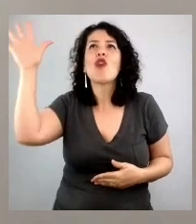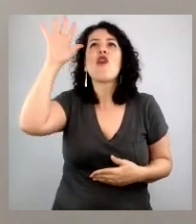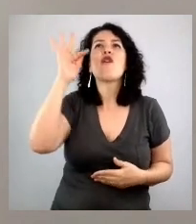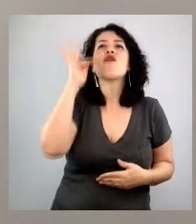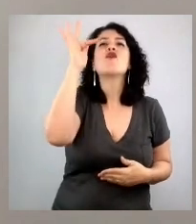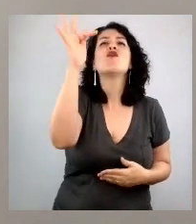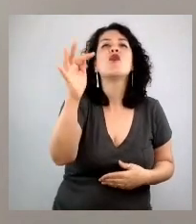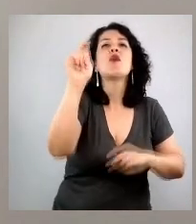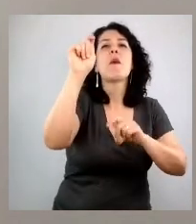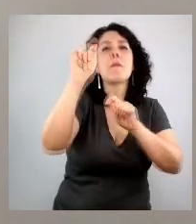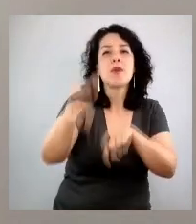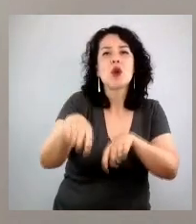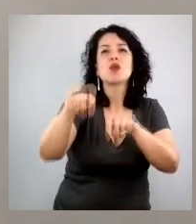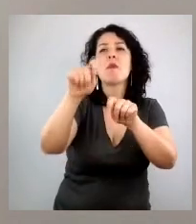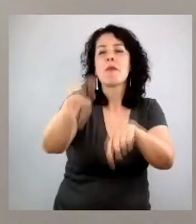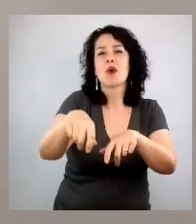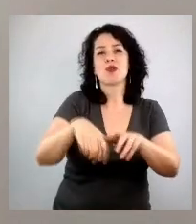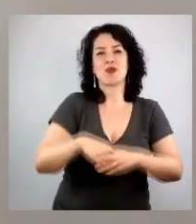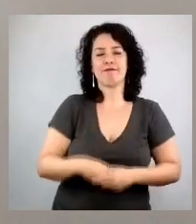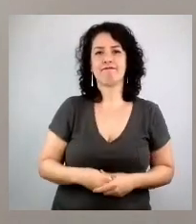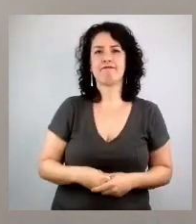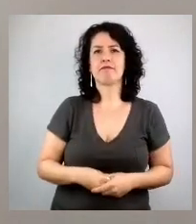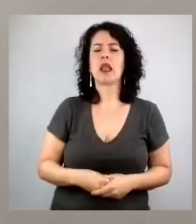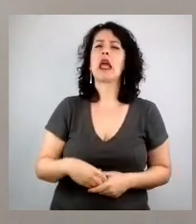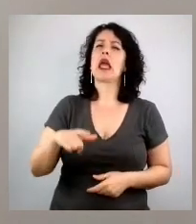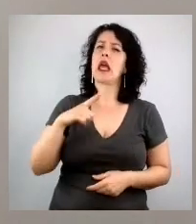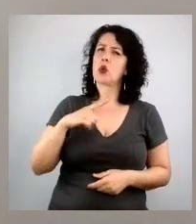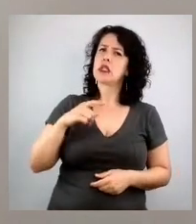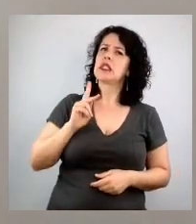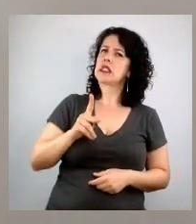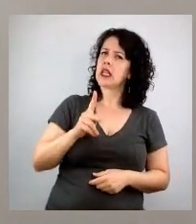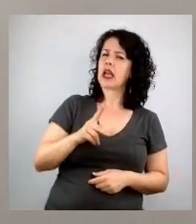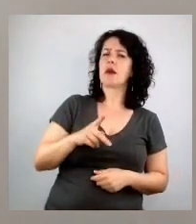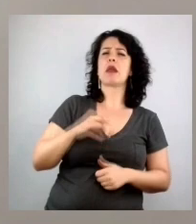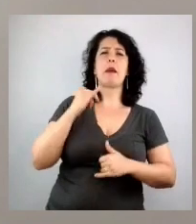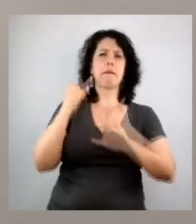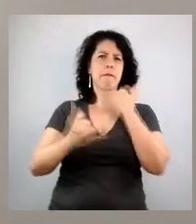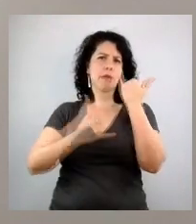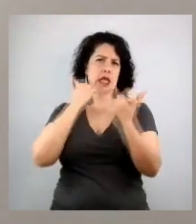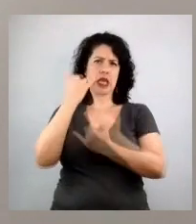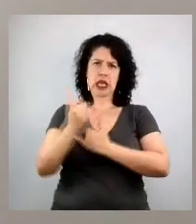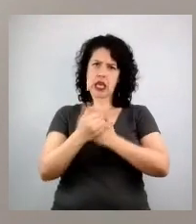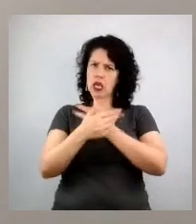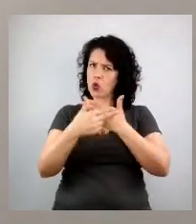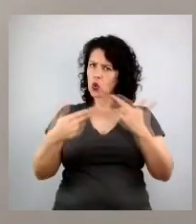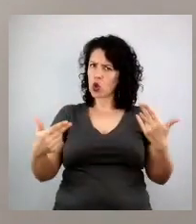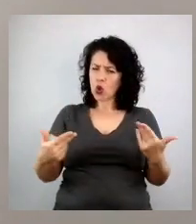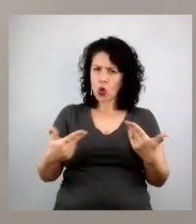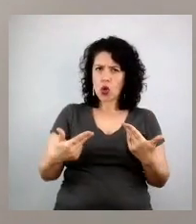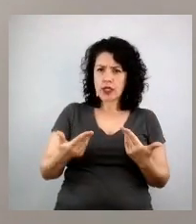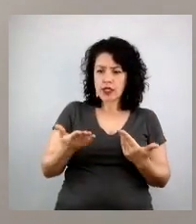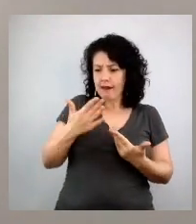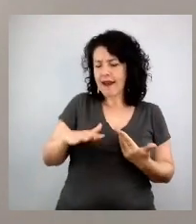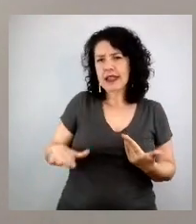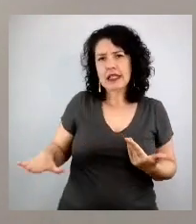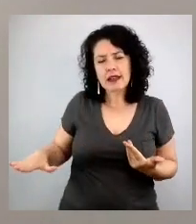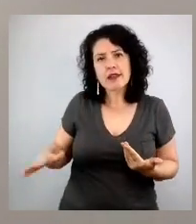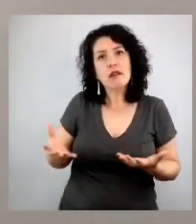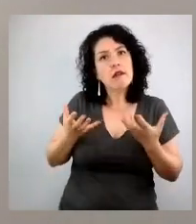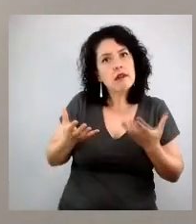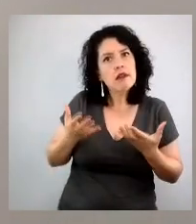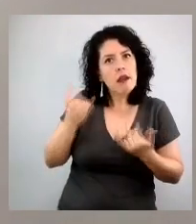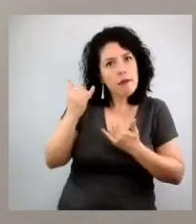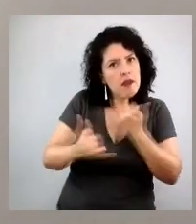de pique-esconde, pique-bandeira, enfim. Era café com leite na maioria deles, mas eu queria brincar. Então, eu acho que a maneira